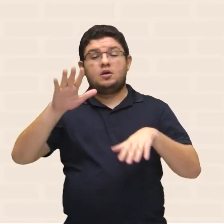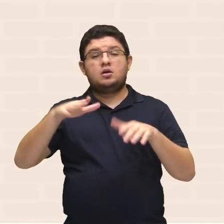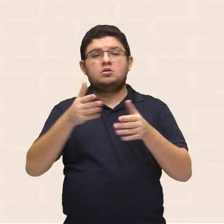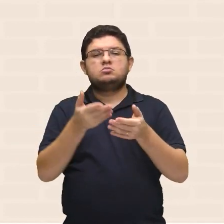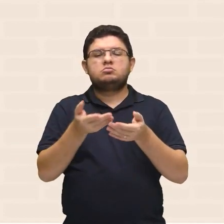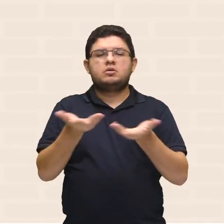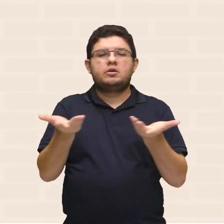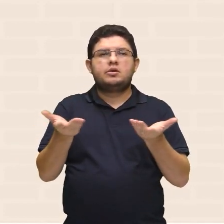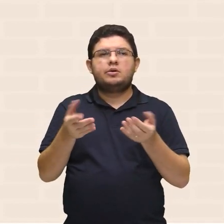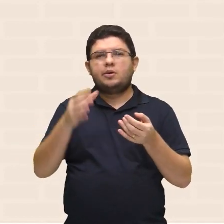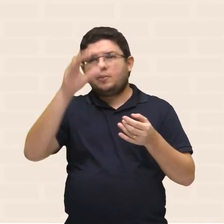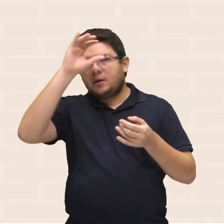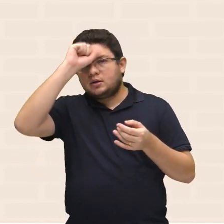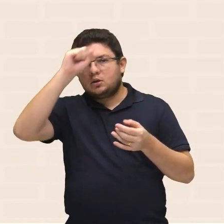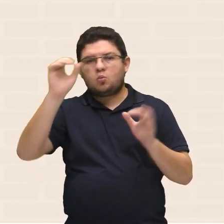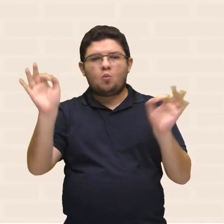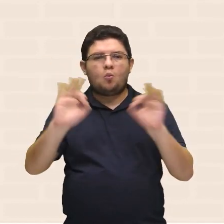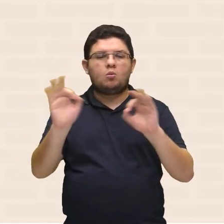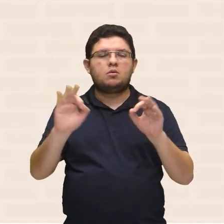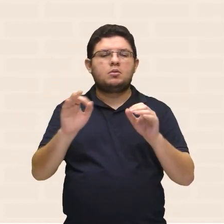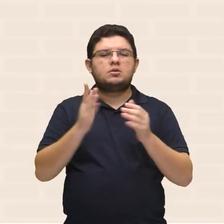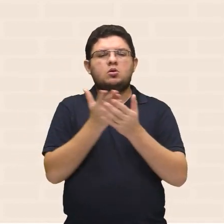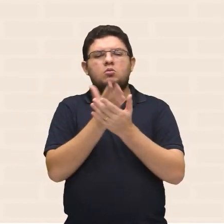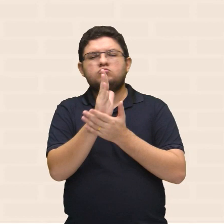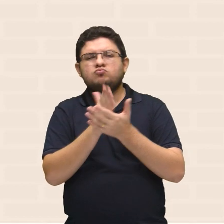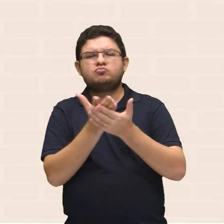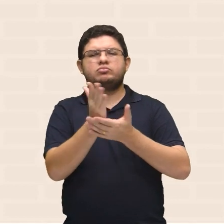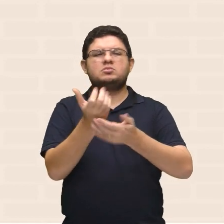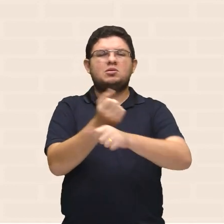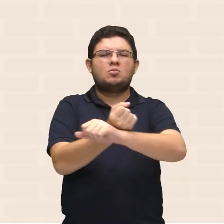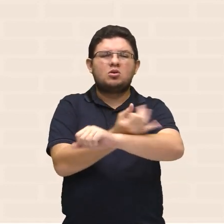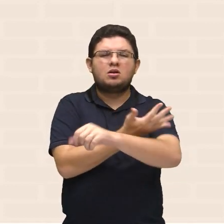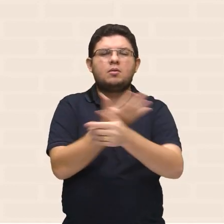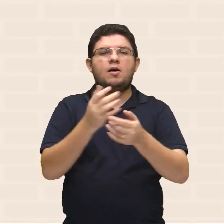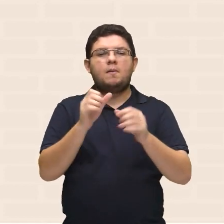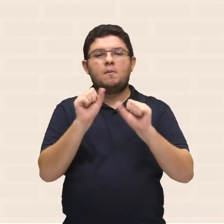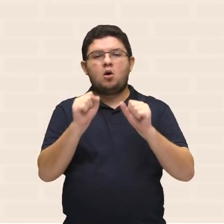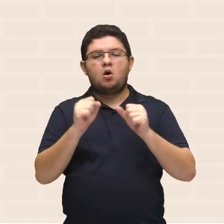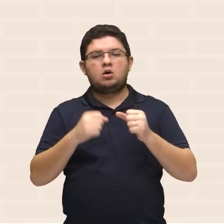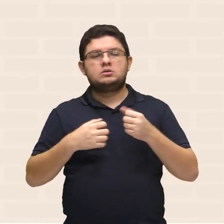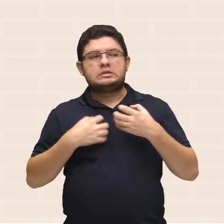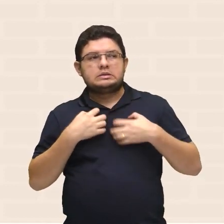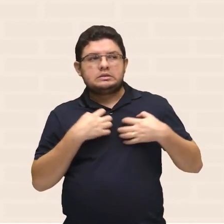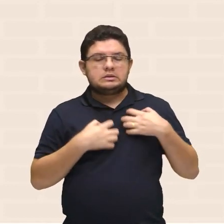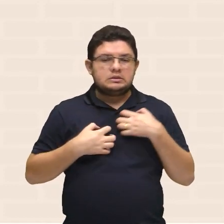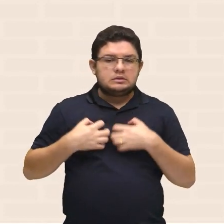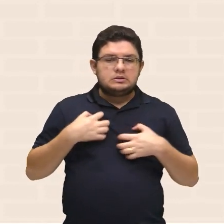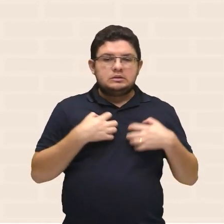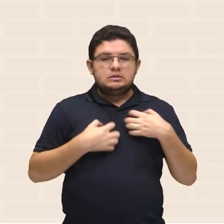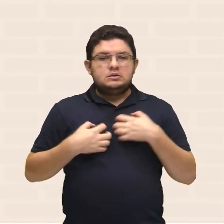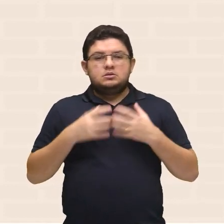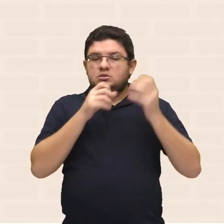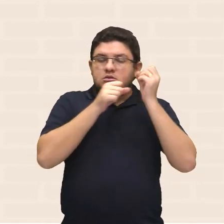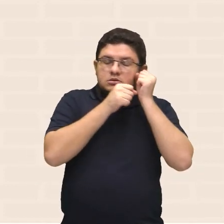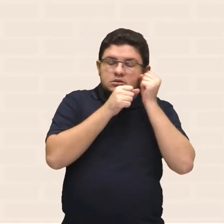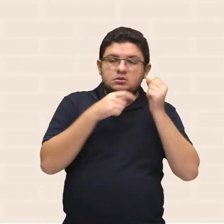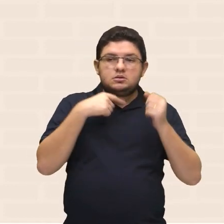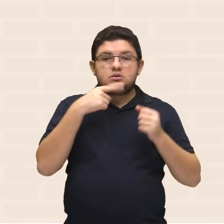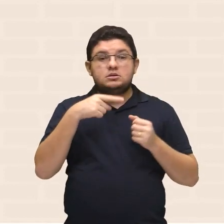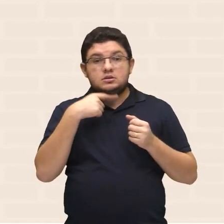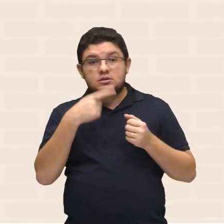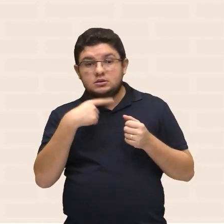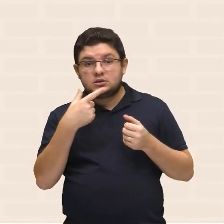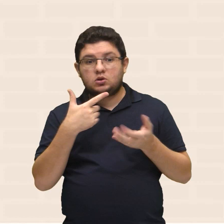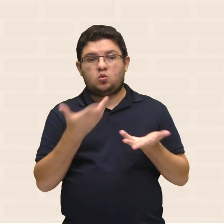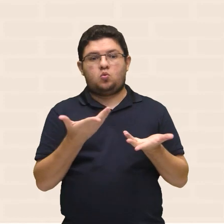desconforto emocional, eu posso gerar uma ansiedade, posso ter o meu sono atrapalhado, eu não consigo dormir